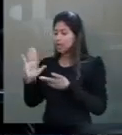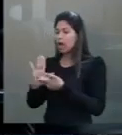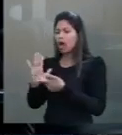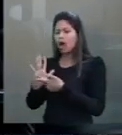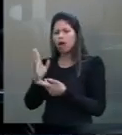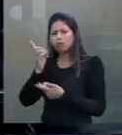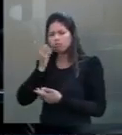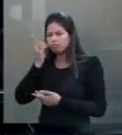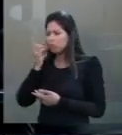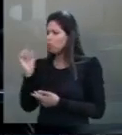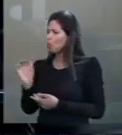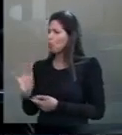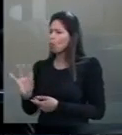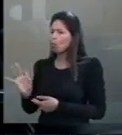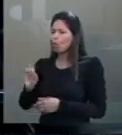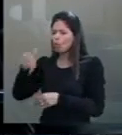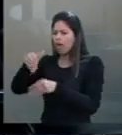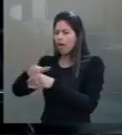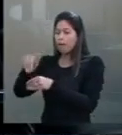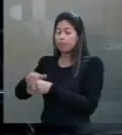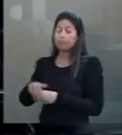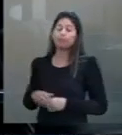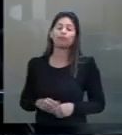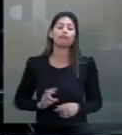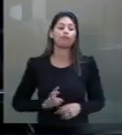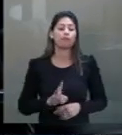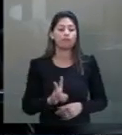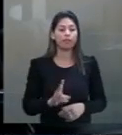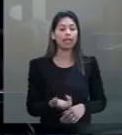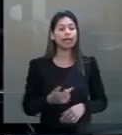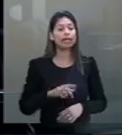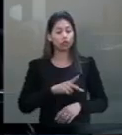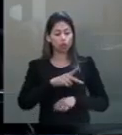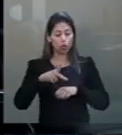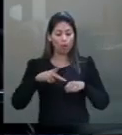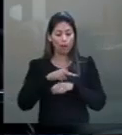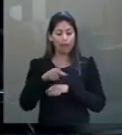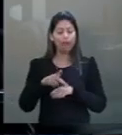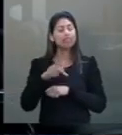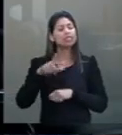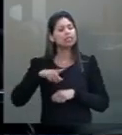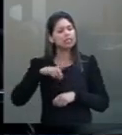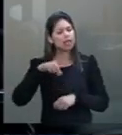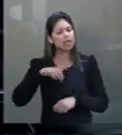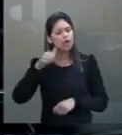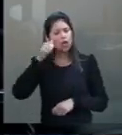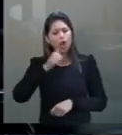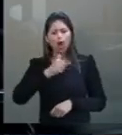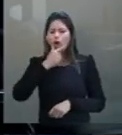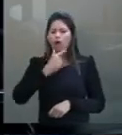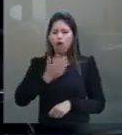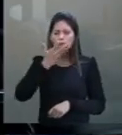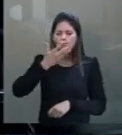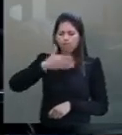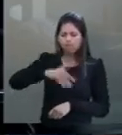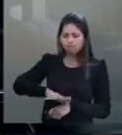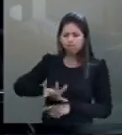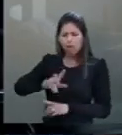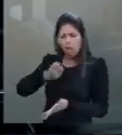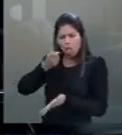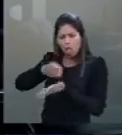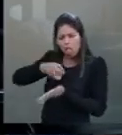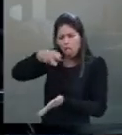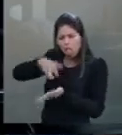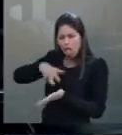país, torturam crianças negras, jovens, mulheres, homens, morrem assassinados por